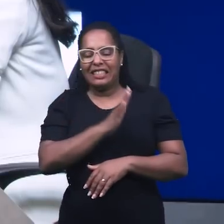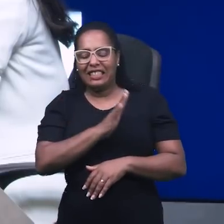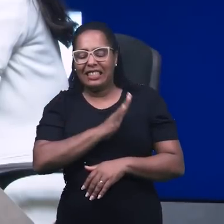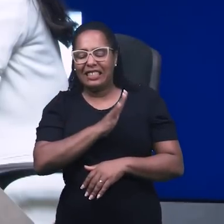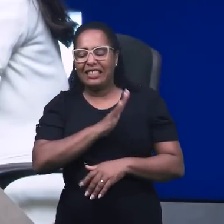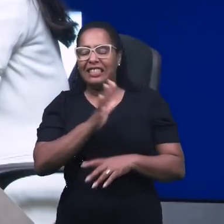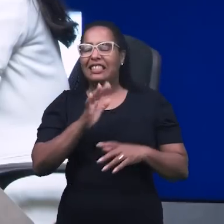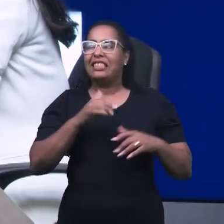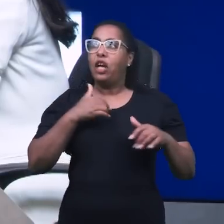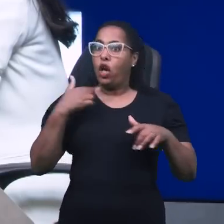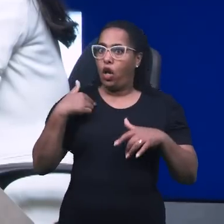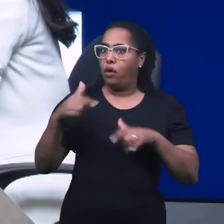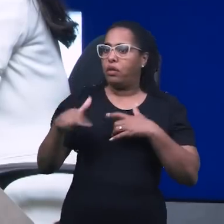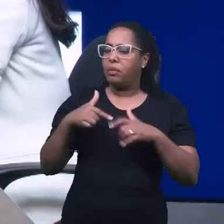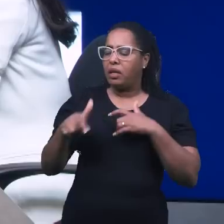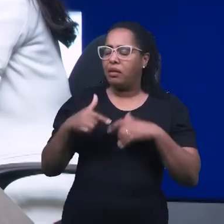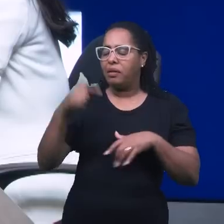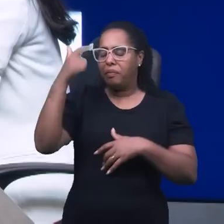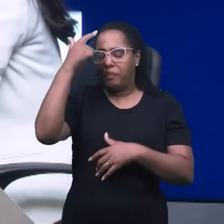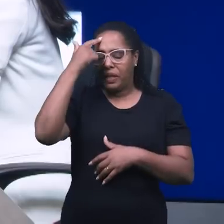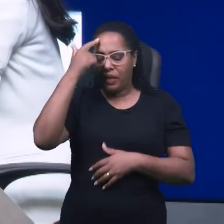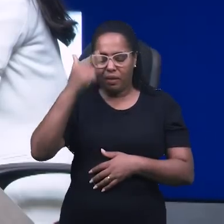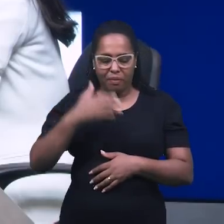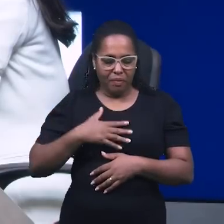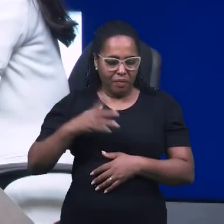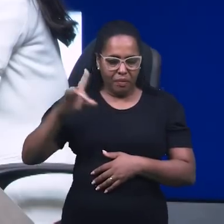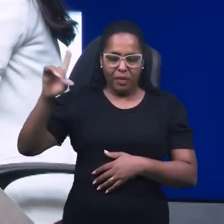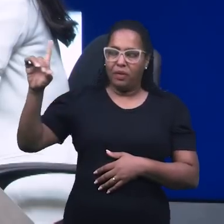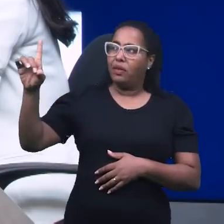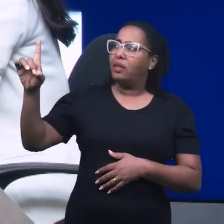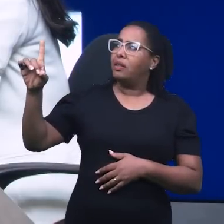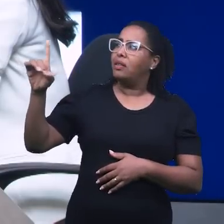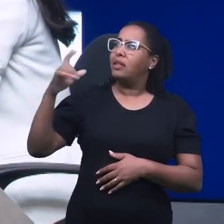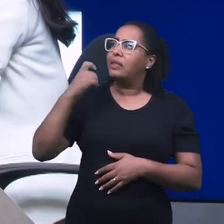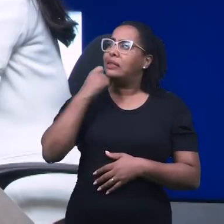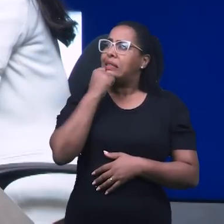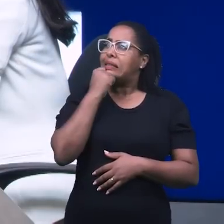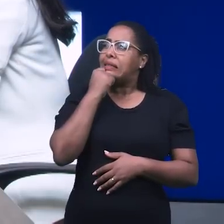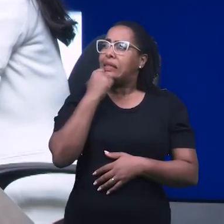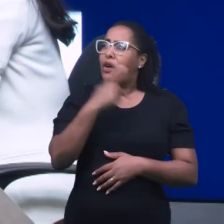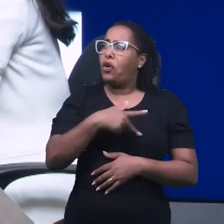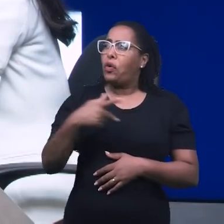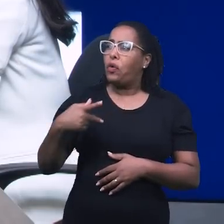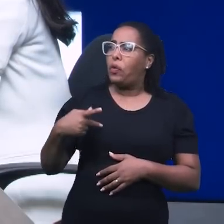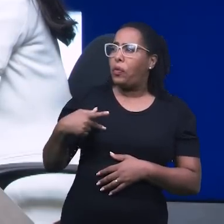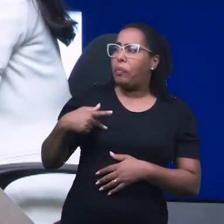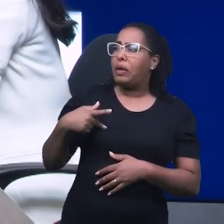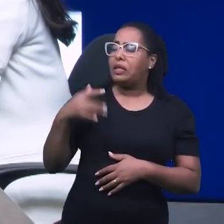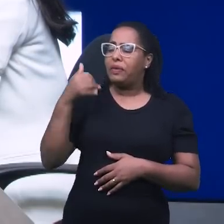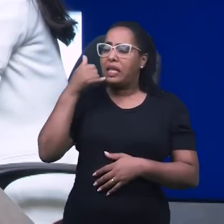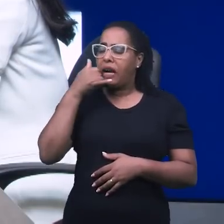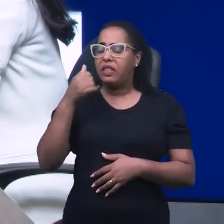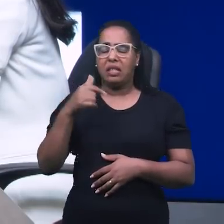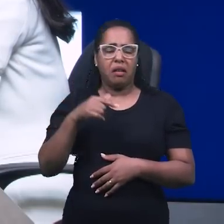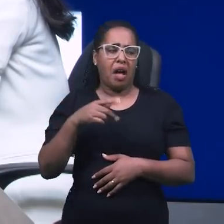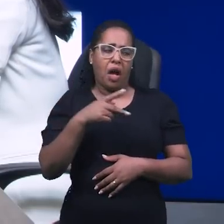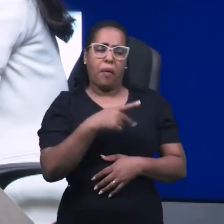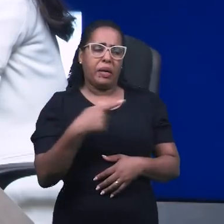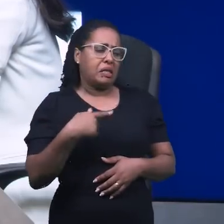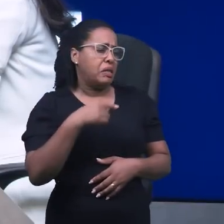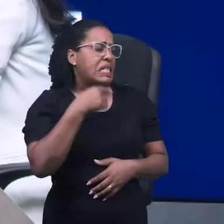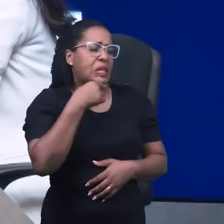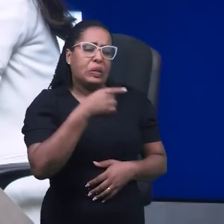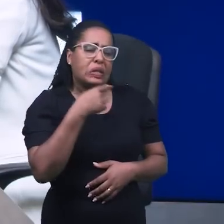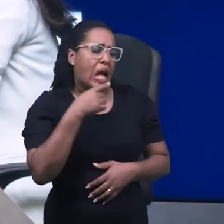assim no meu coração, trabalhando, mas aquilo sempre pensando, ai, meu Deus, eu acho que quando o pastor me ligar, eu vou falar que eu não tenho